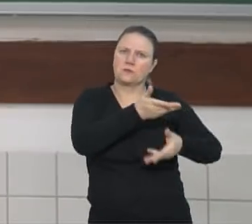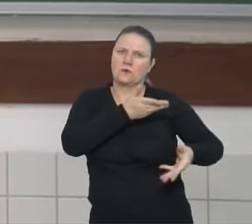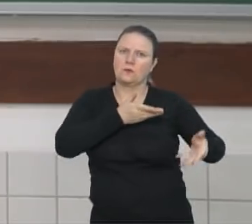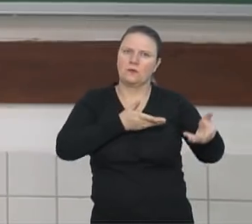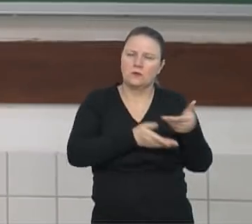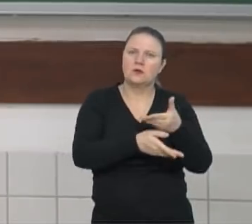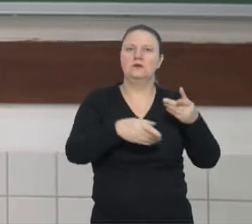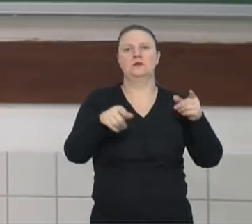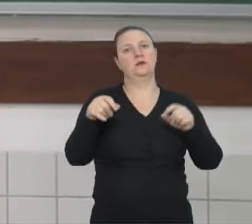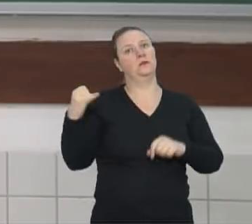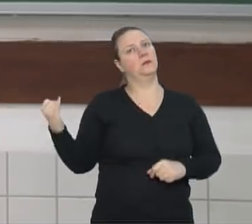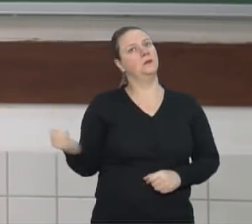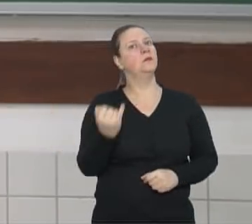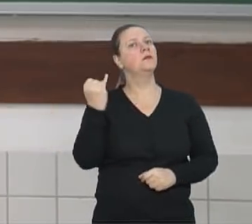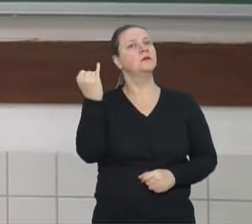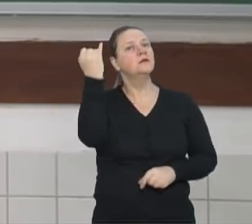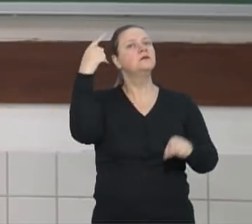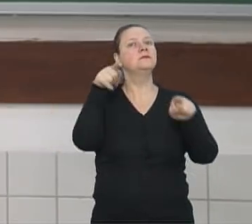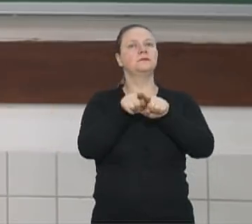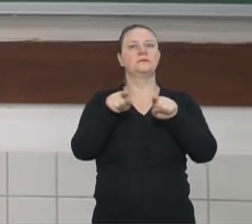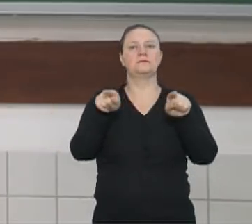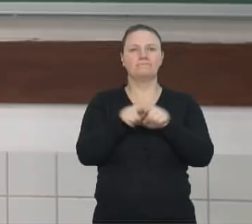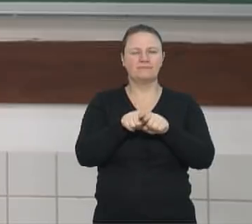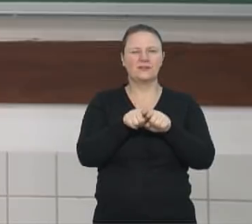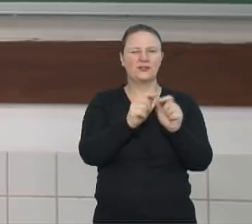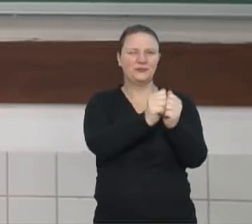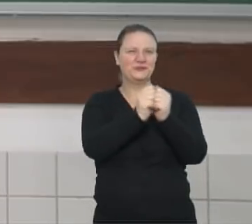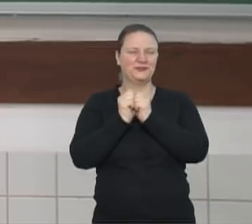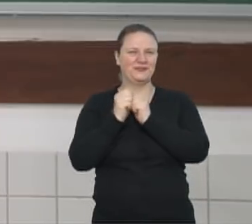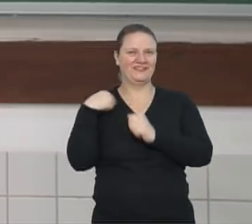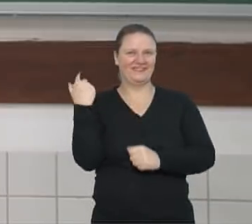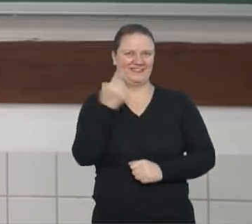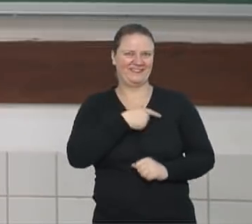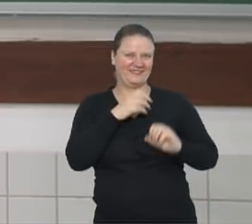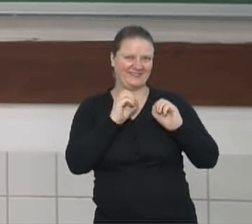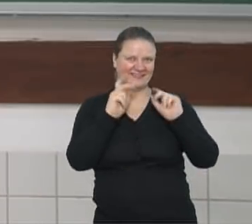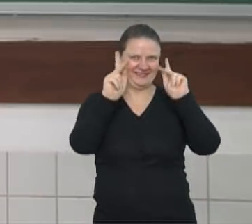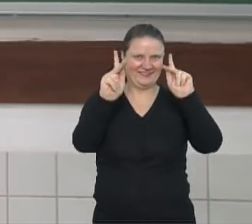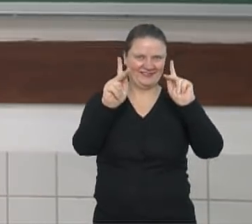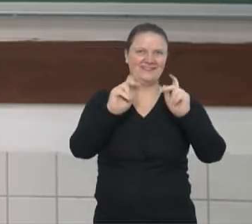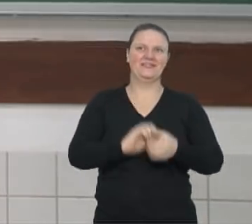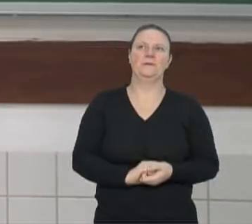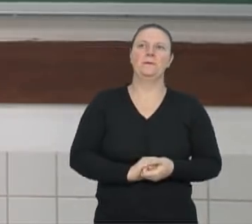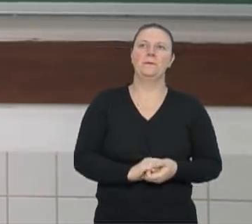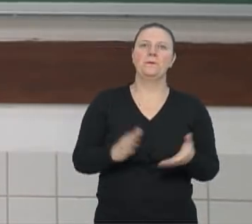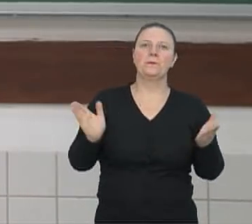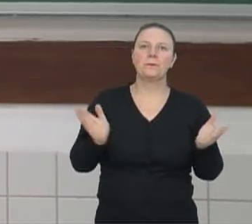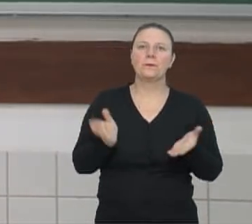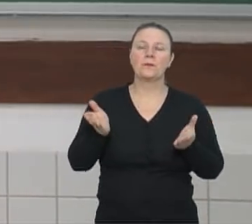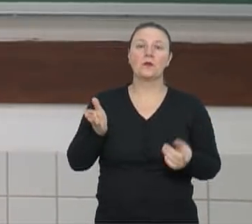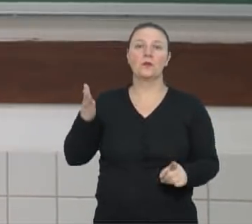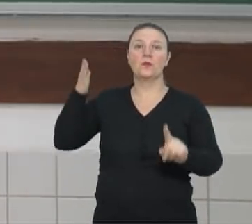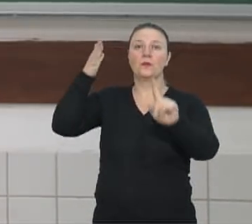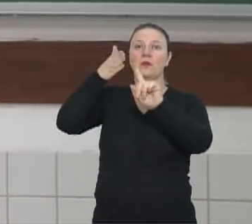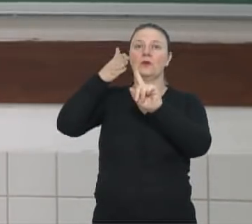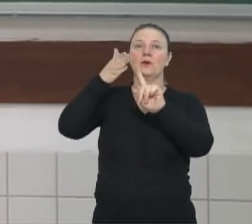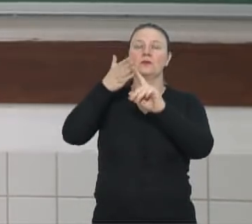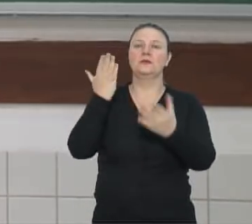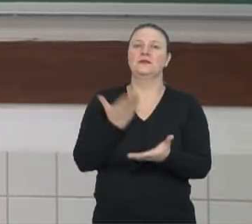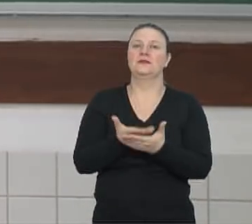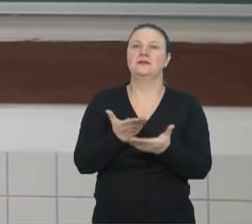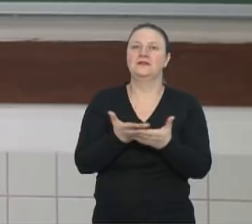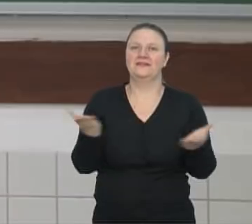interagindo, muito importante, né? Tá sempre com a gente ali, ok? Vamos verificar agora os objetivos da nossa aula de